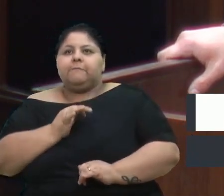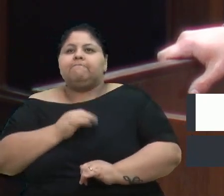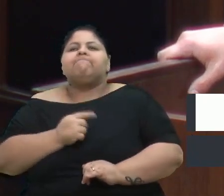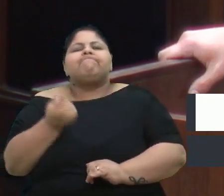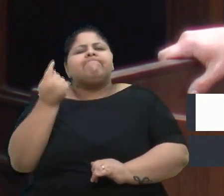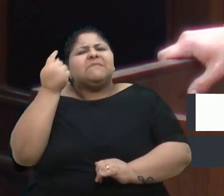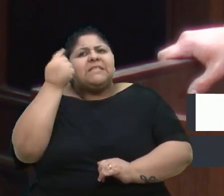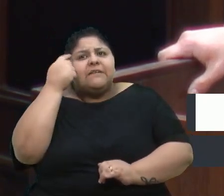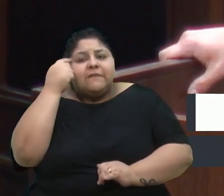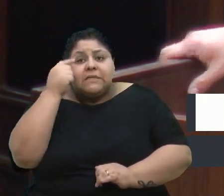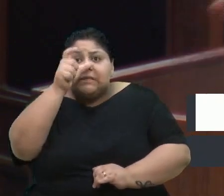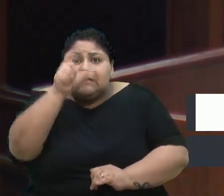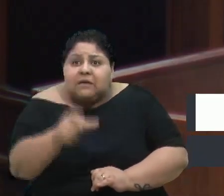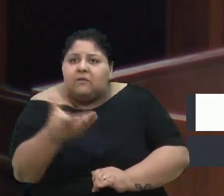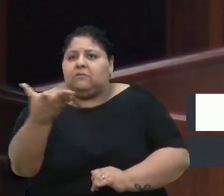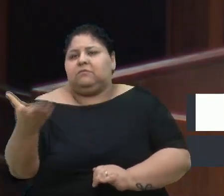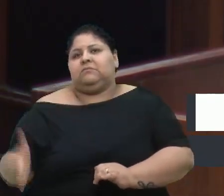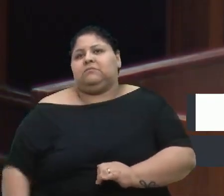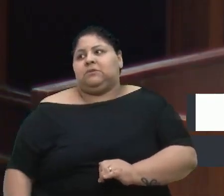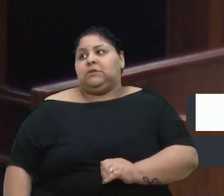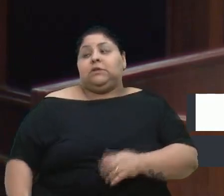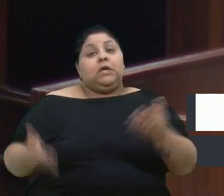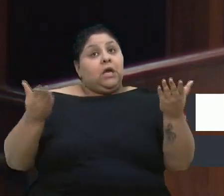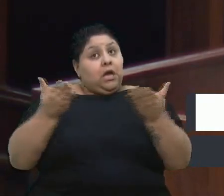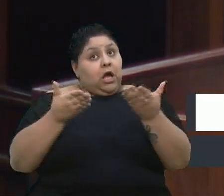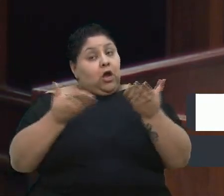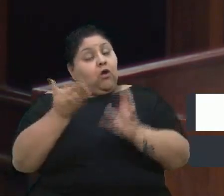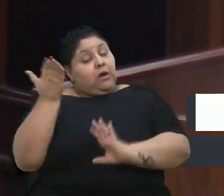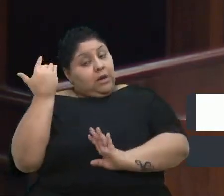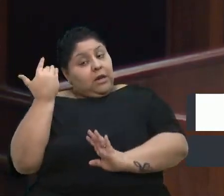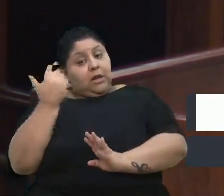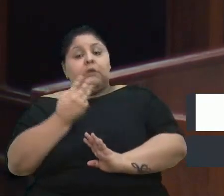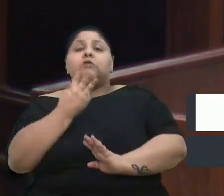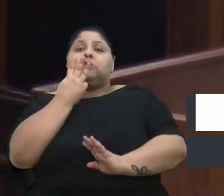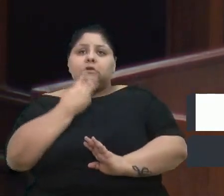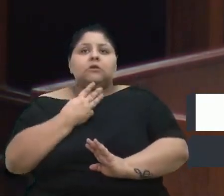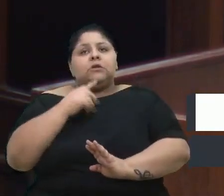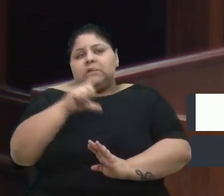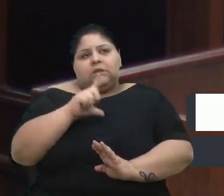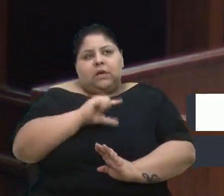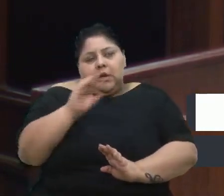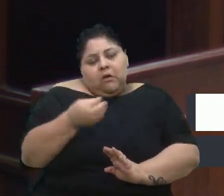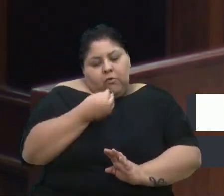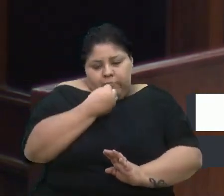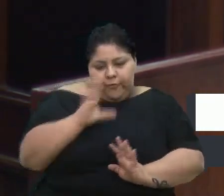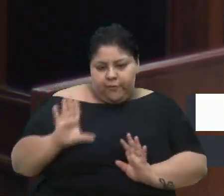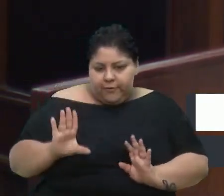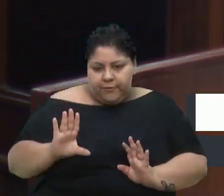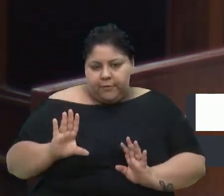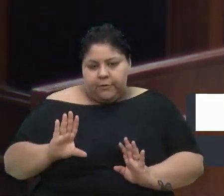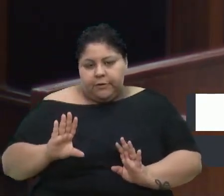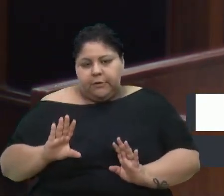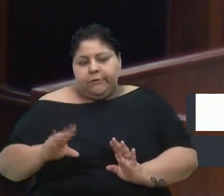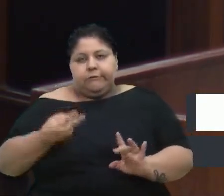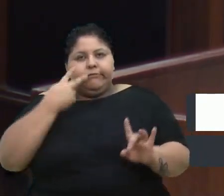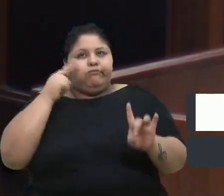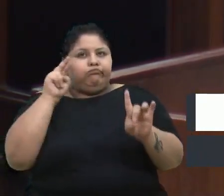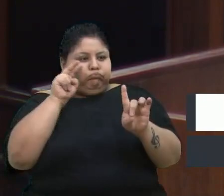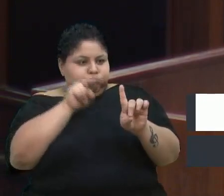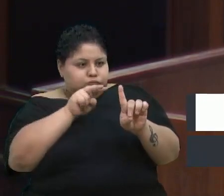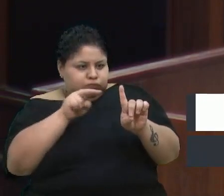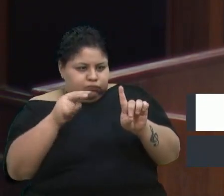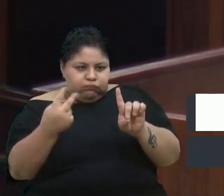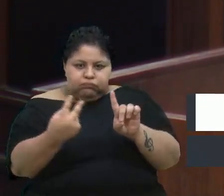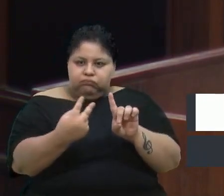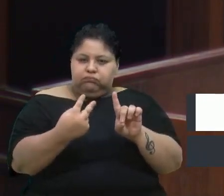Reflexão, gente. Agora, lá em Israel, existe, claro, essa visibilidade,